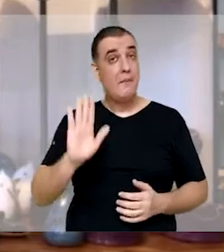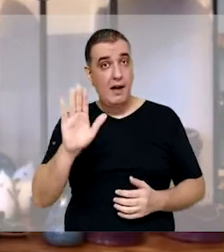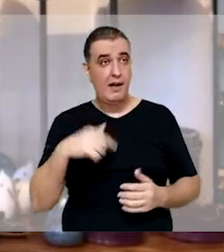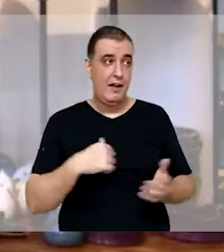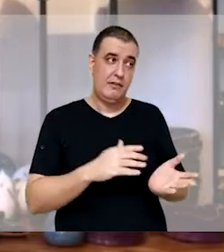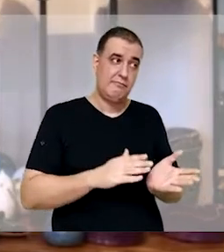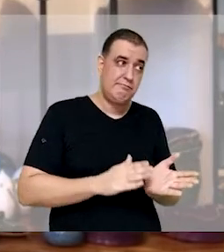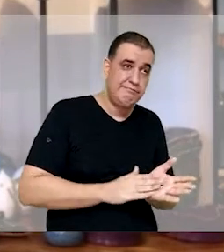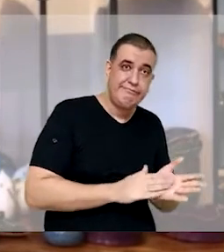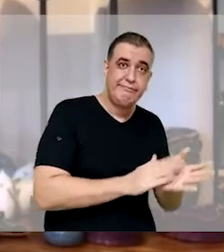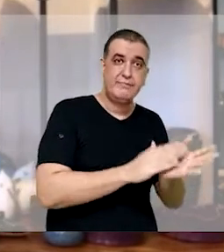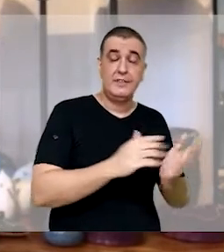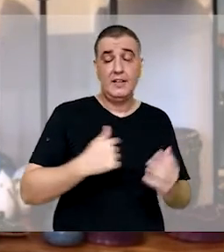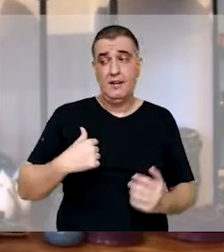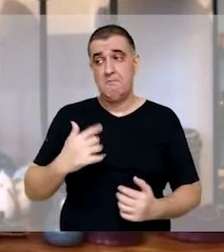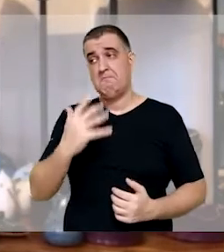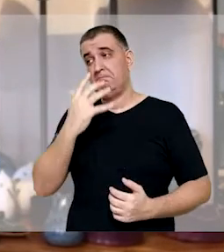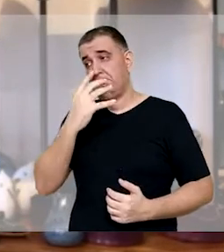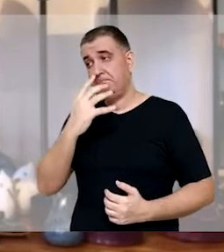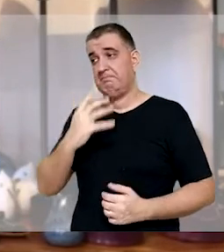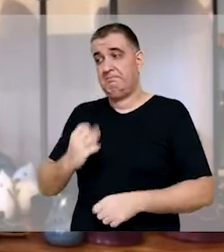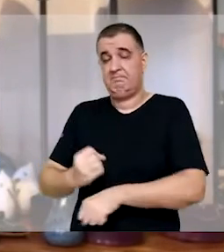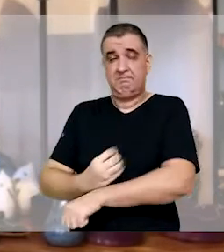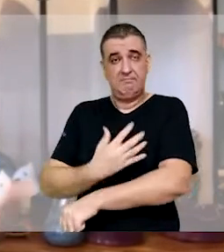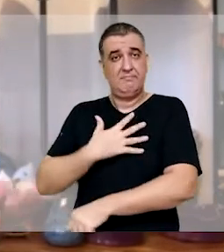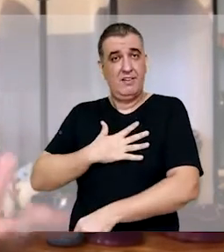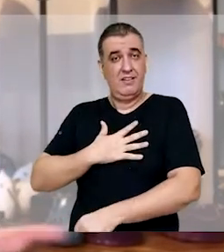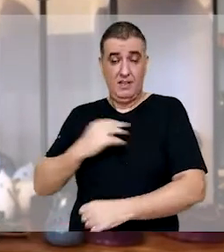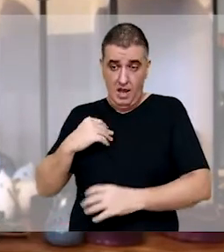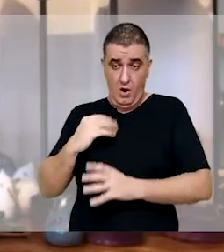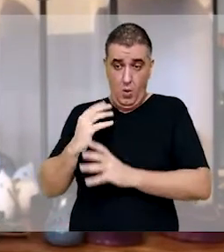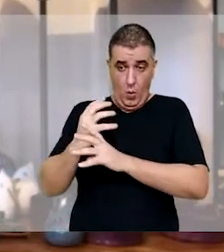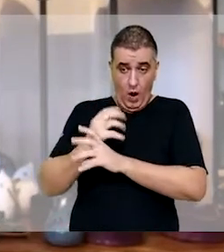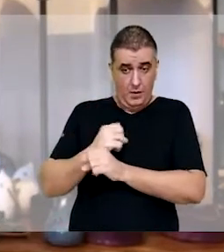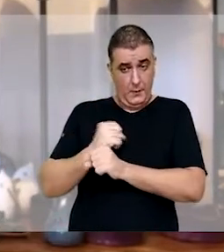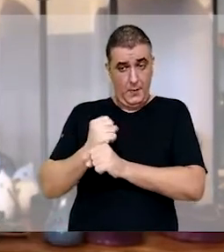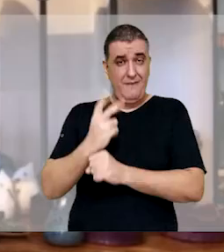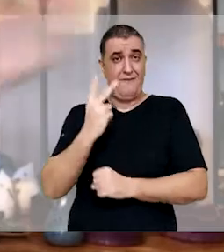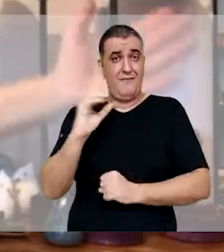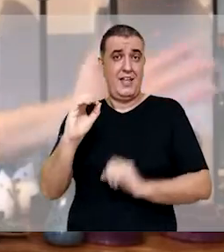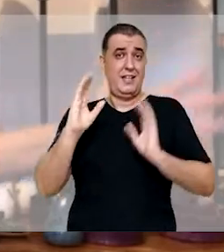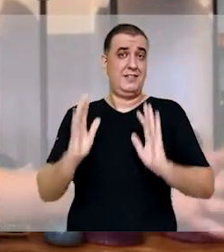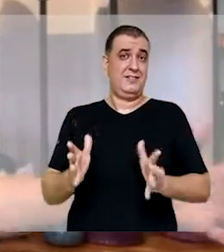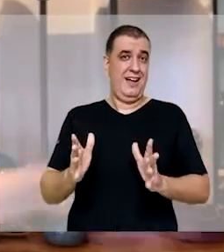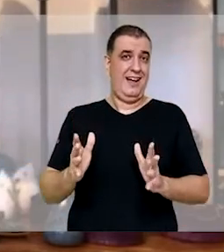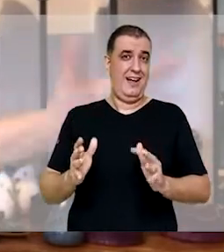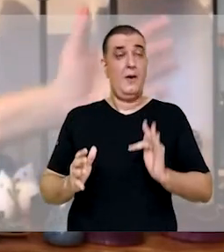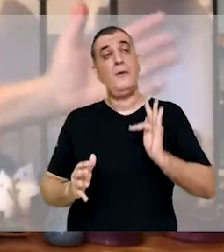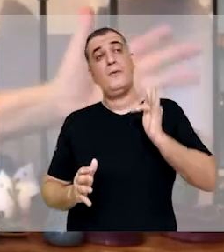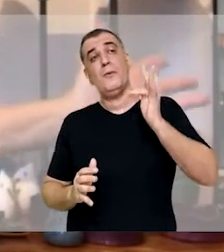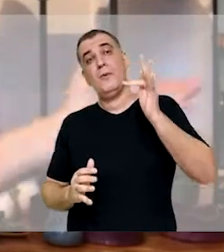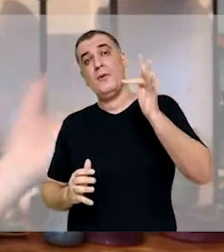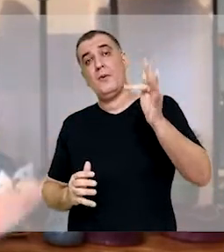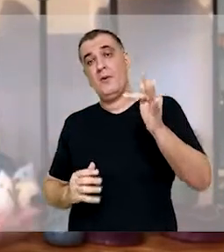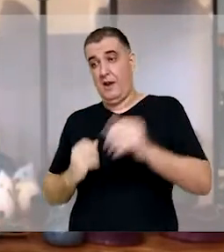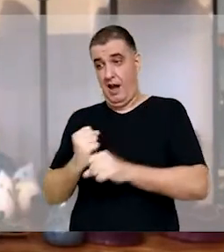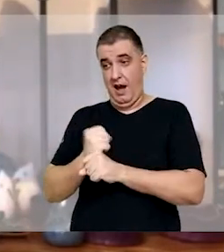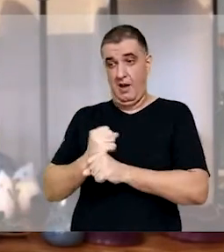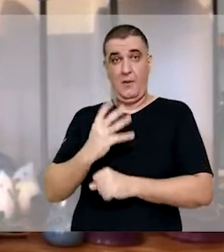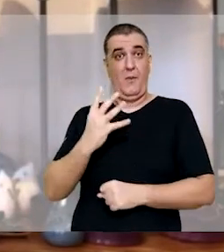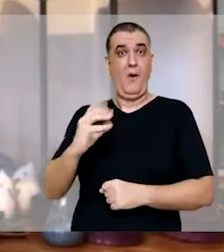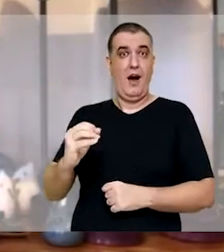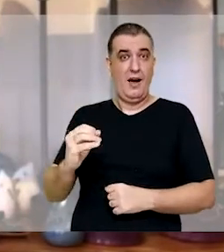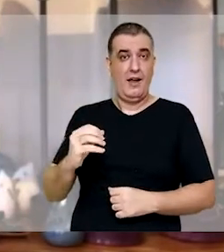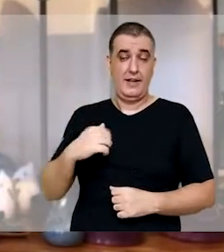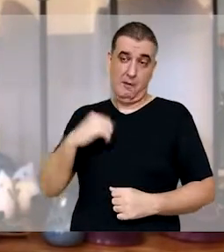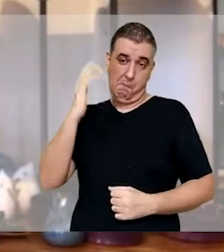eu falei, poxa, é verdade, eu tô há 20 anos aí nessa história. Fico imaginando, quando eu tiver mais velha, pô, vou estar 40 anos nessa